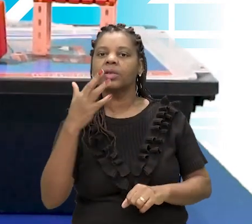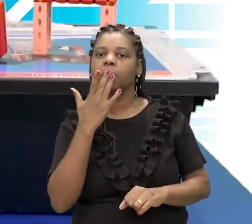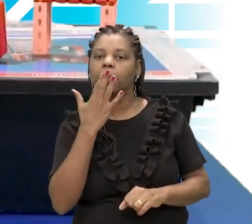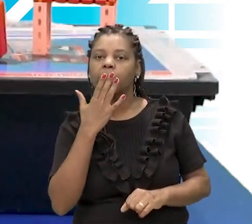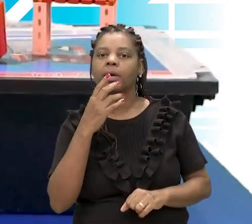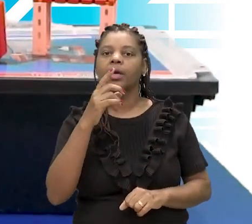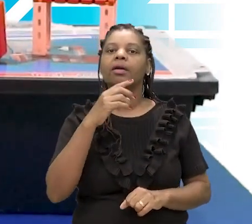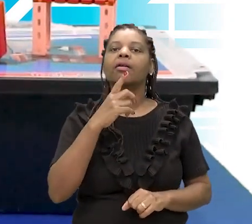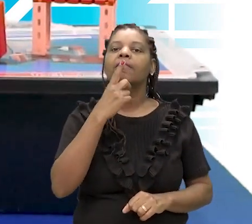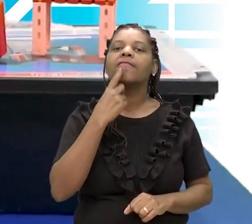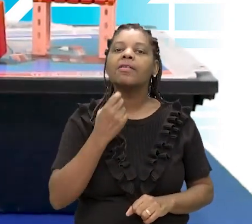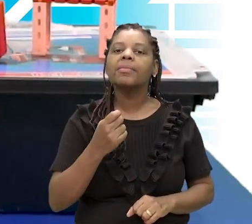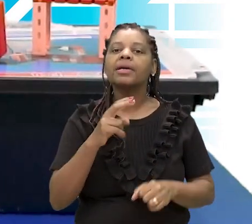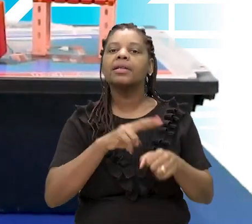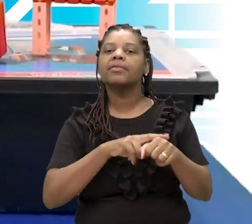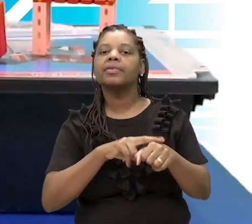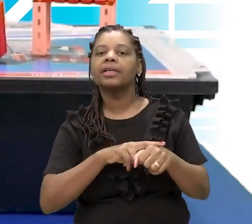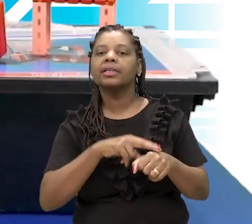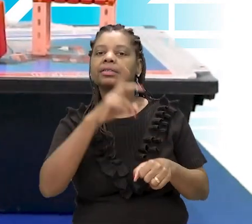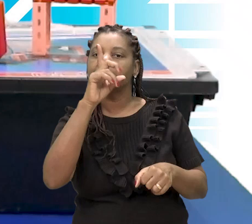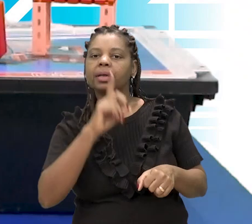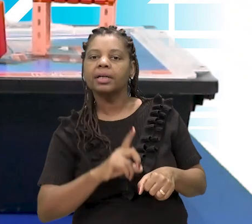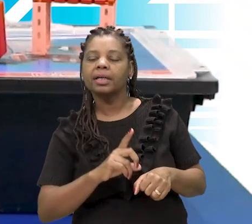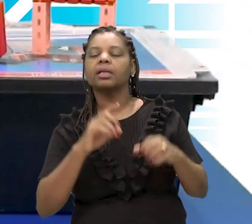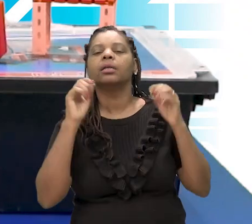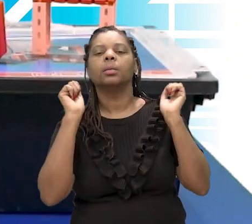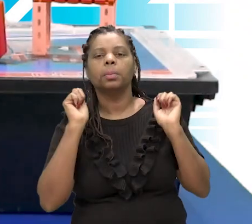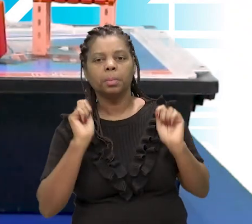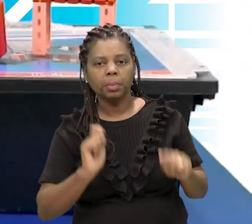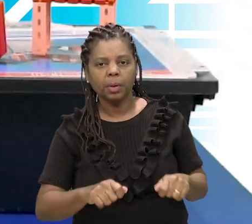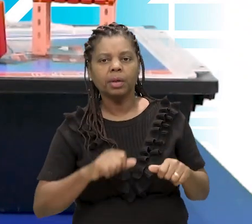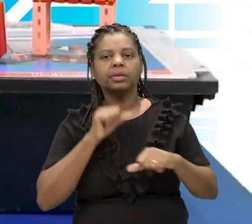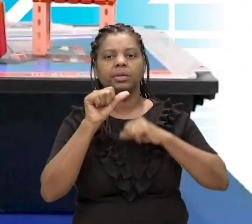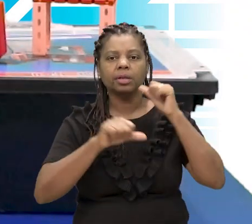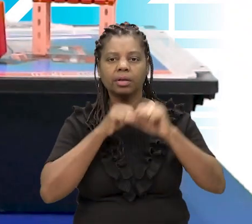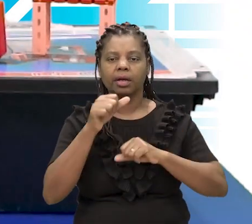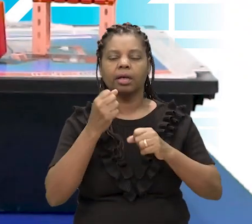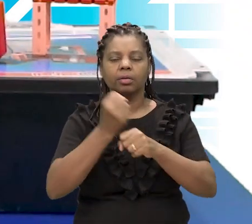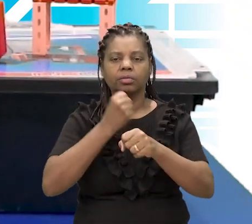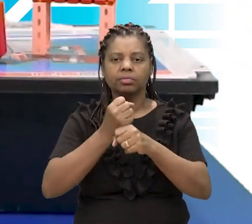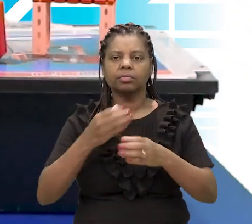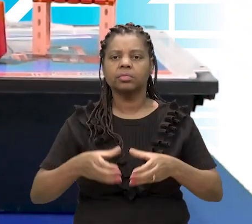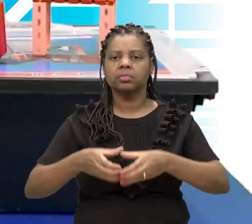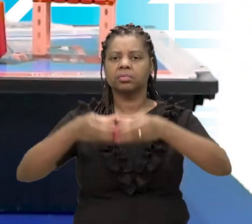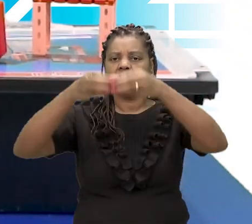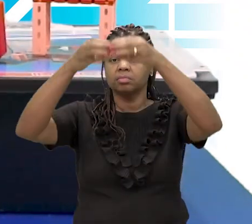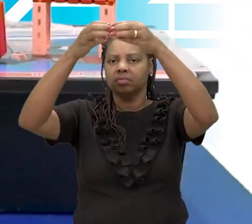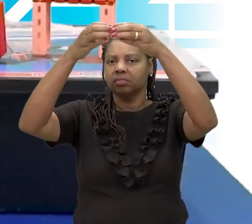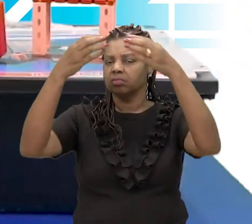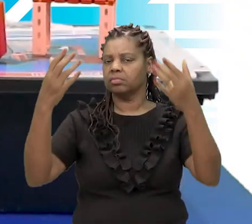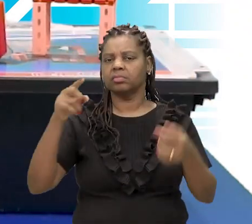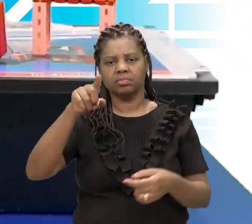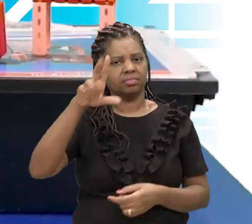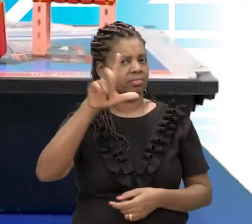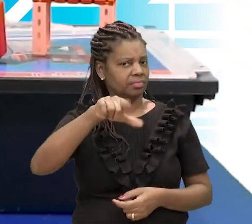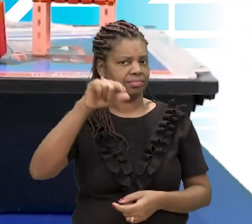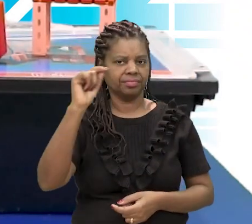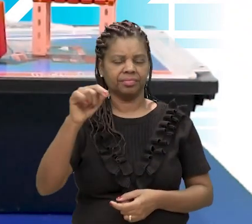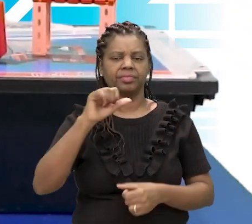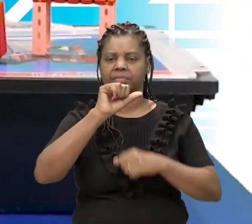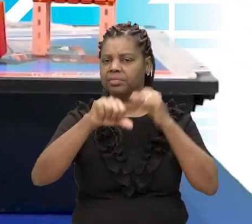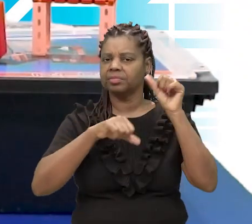cima, usando uma de outra cor, seja vermelha, seja verde, seja amarela. Nós poderíamos construir a torre da maneira que